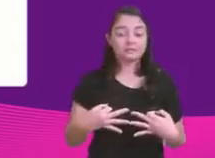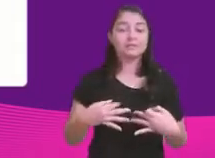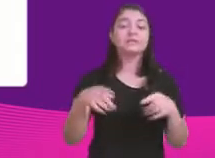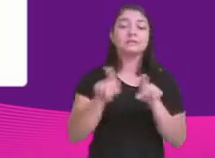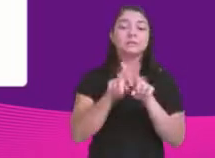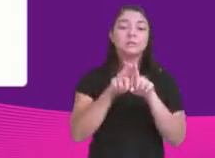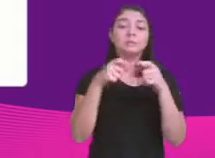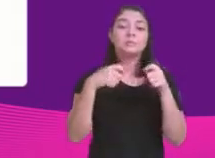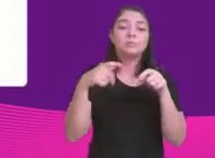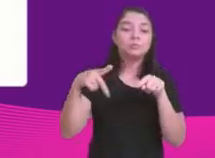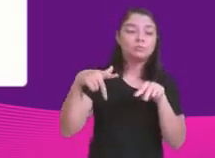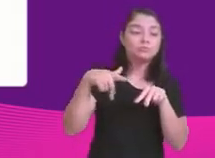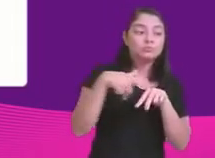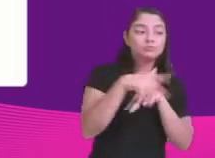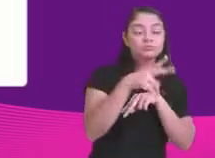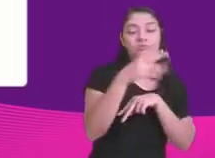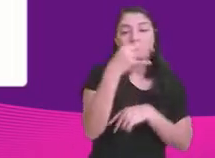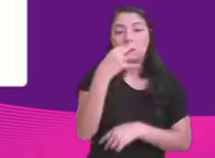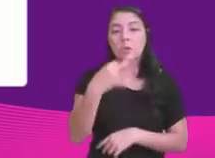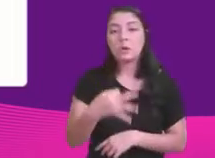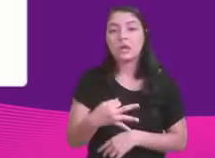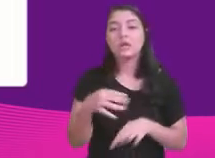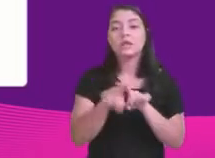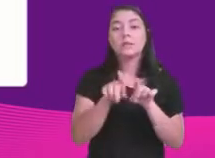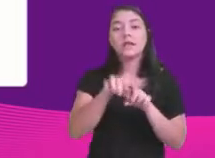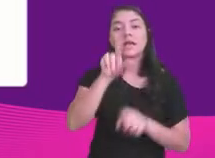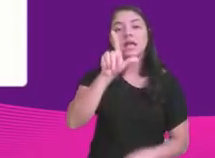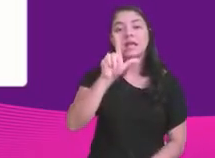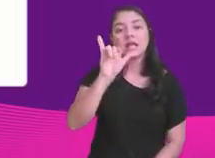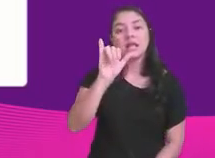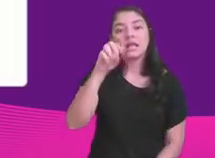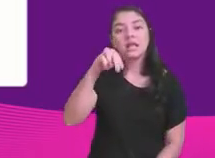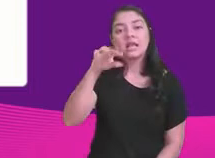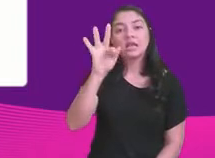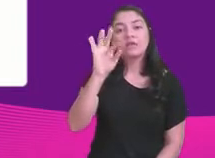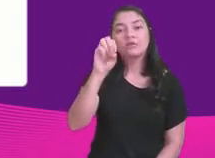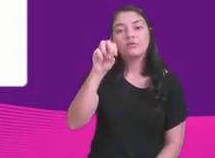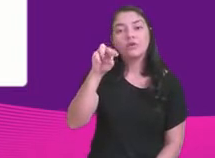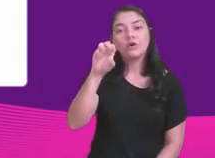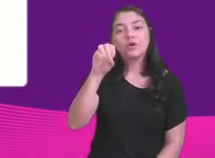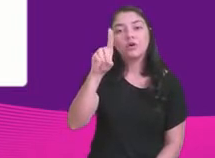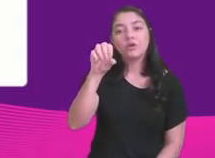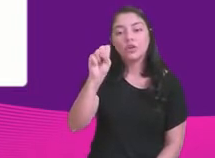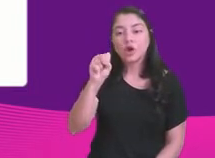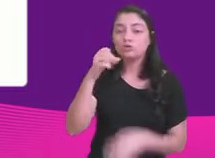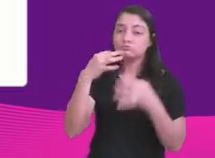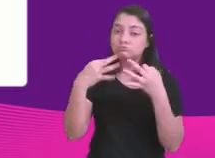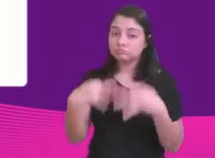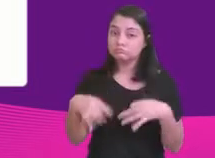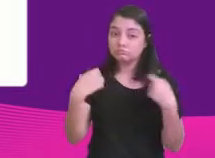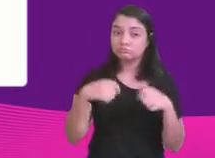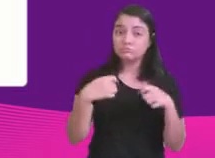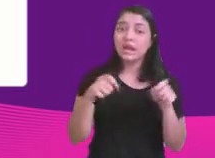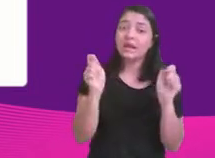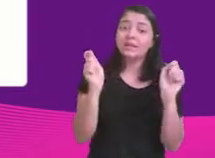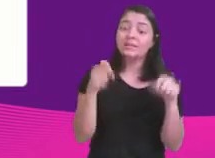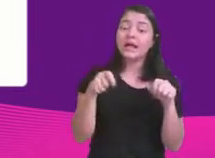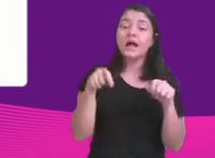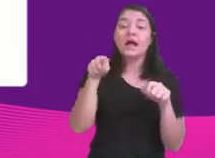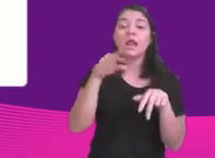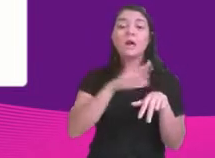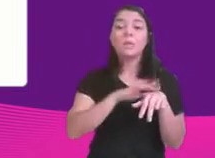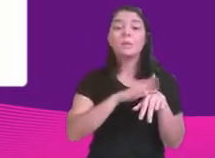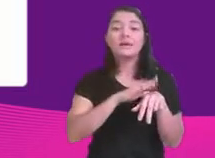forma adequada, com número de linfonodos adequados, para que esse paciente, muitas vezes, nem